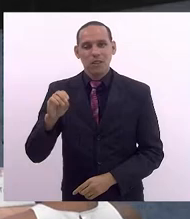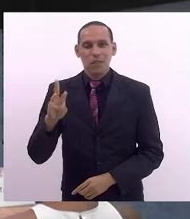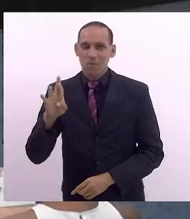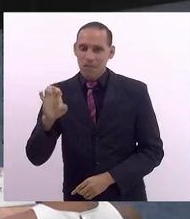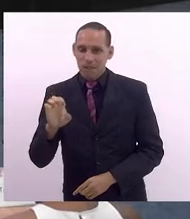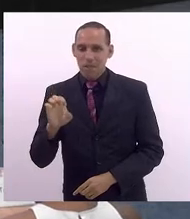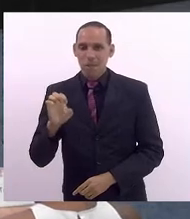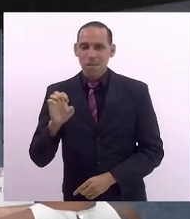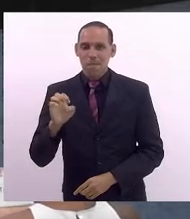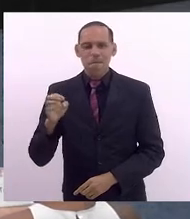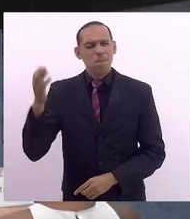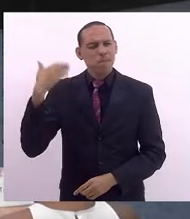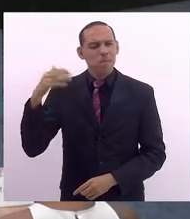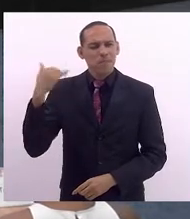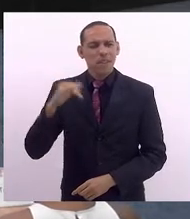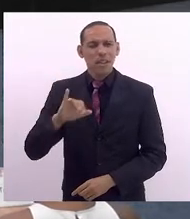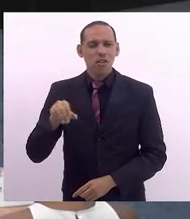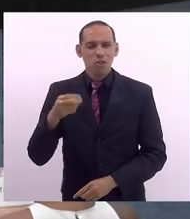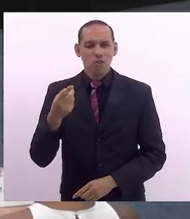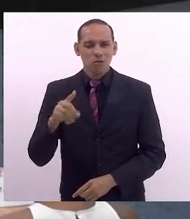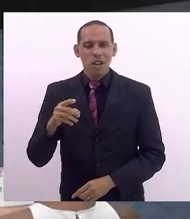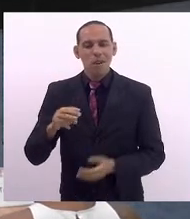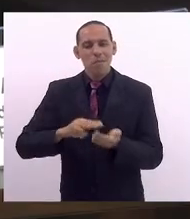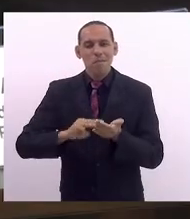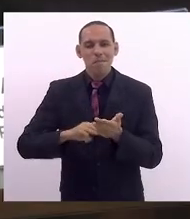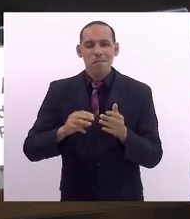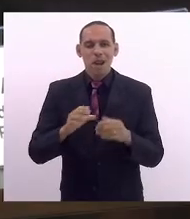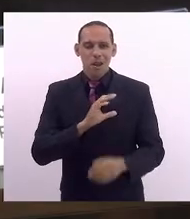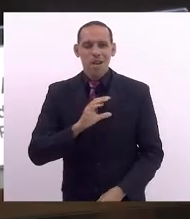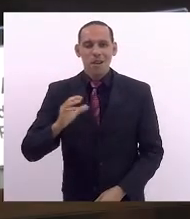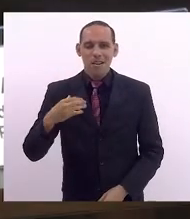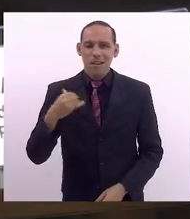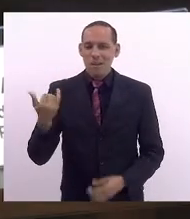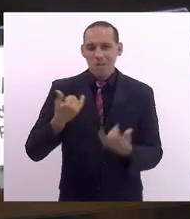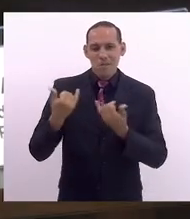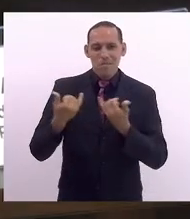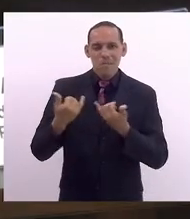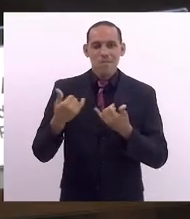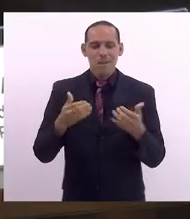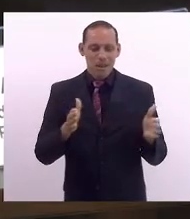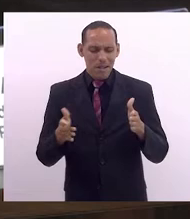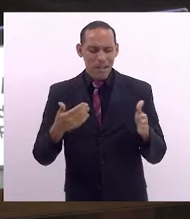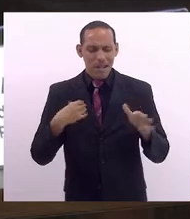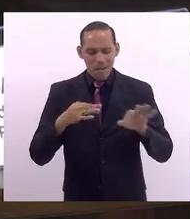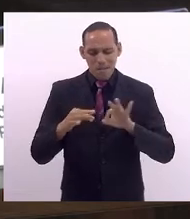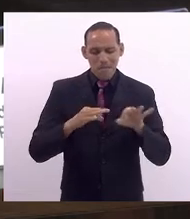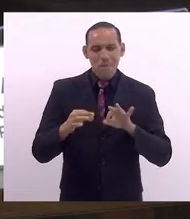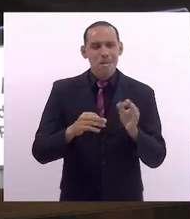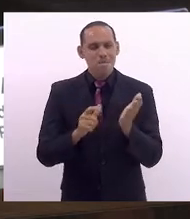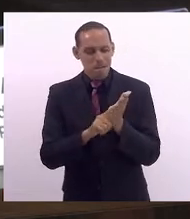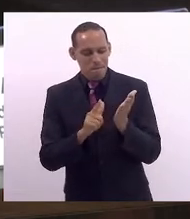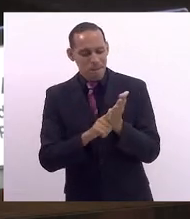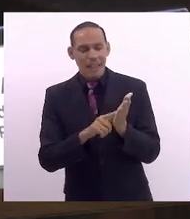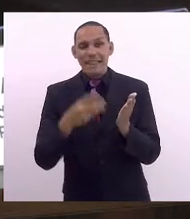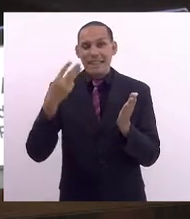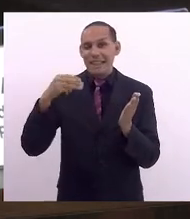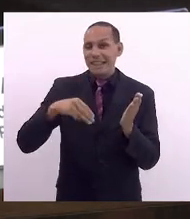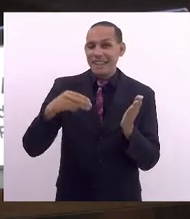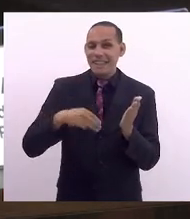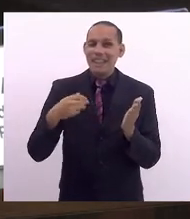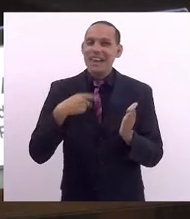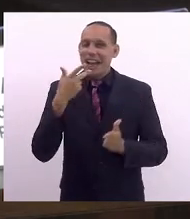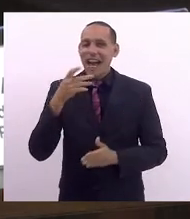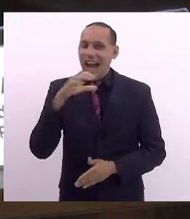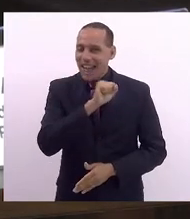né? Antes o João, que é membro aqui da comissão, ele tinha me falado um tempo de fala, eu tinha até preparado uma fala, recebi aqui um papelzinho que são 3 minutos, sorte que eu